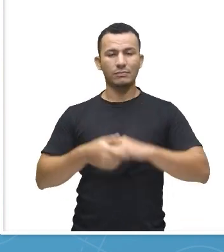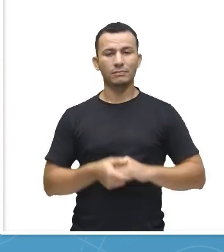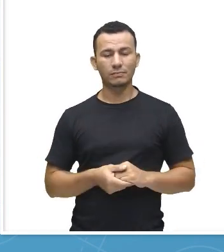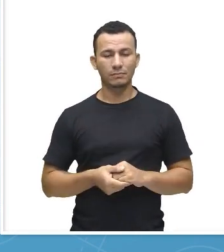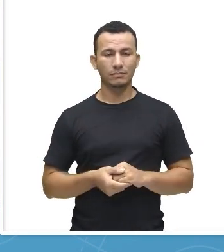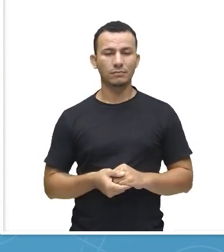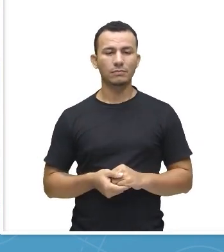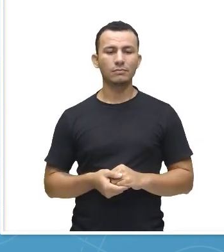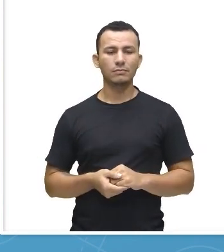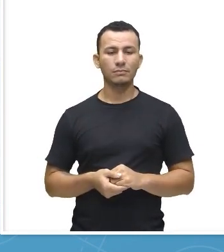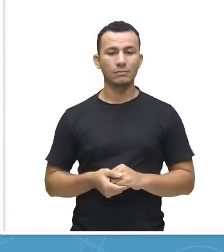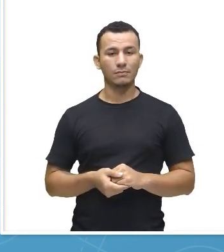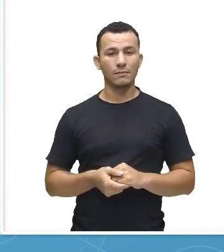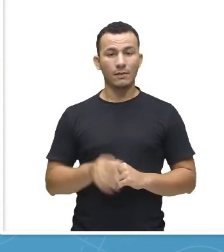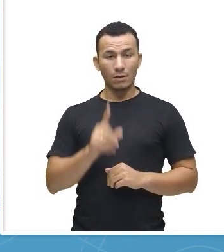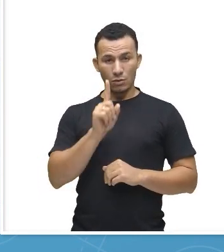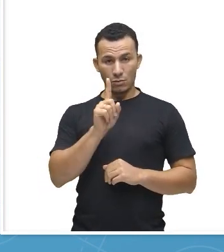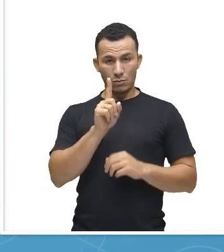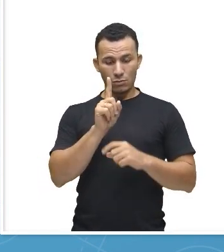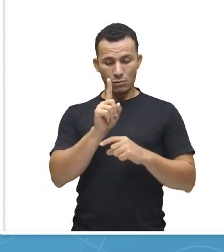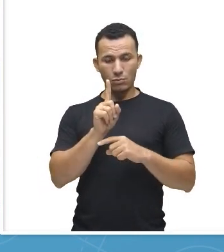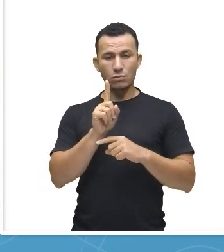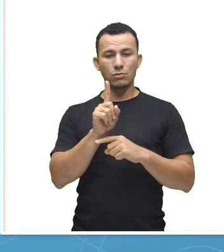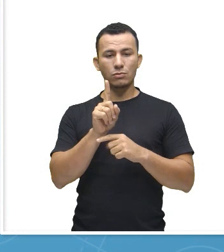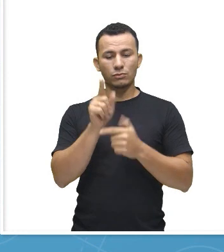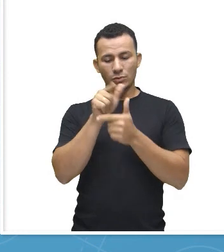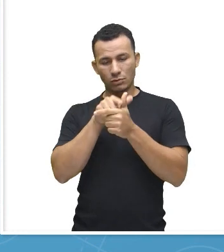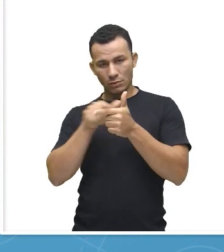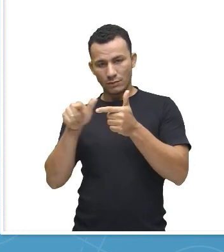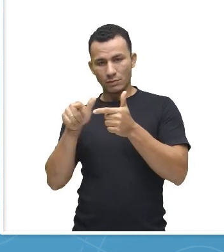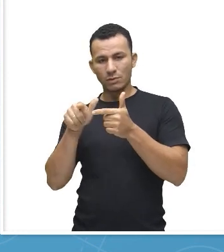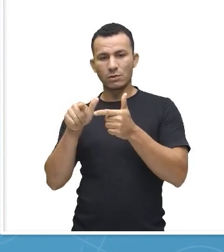né? Ó, 1